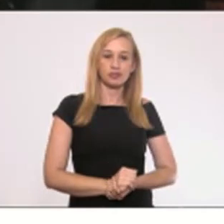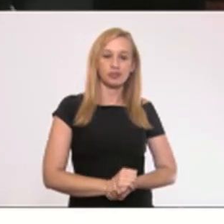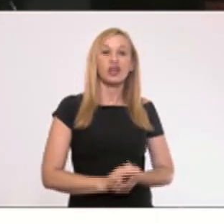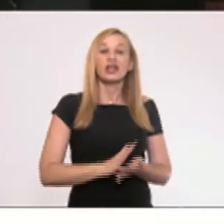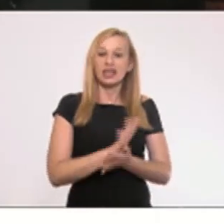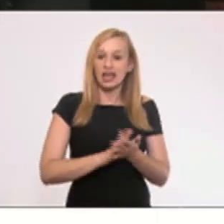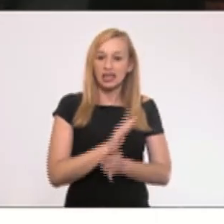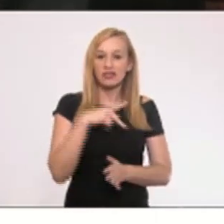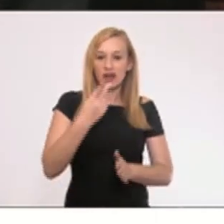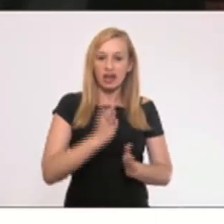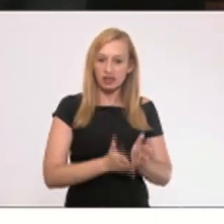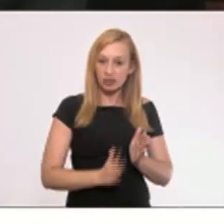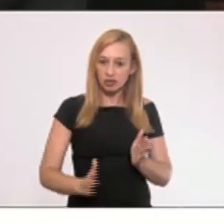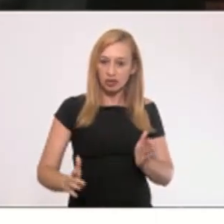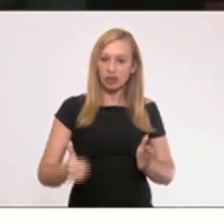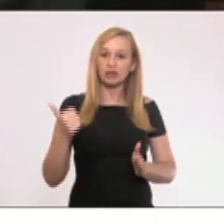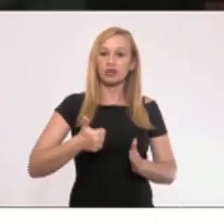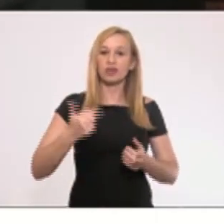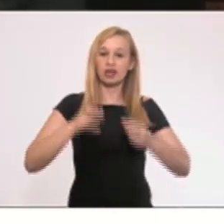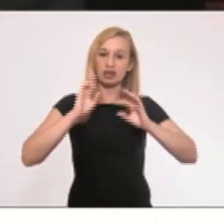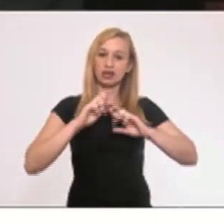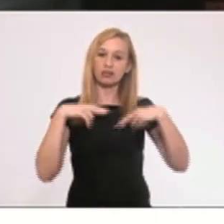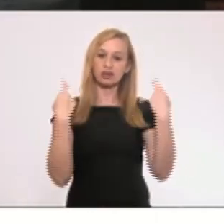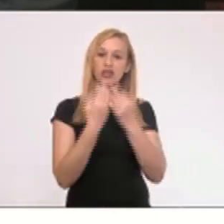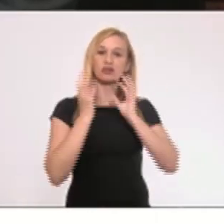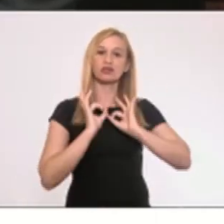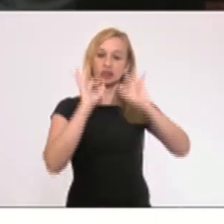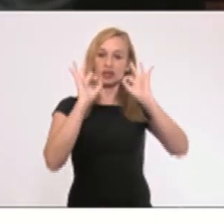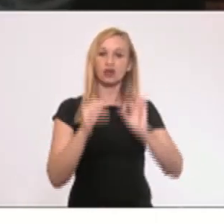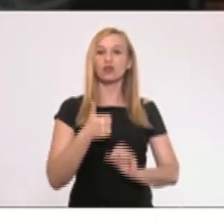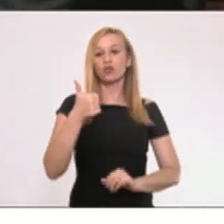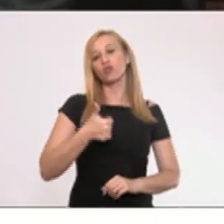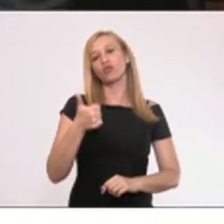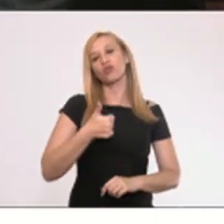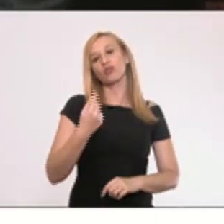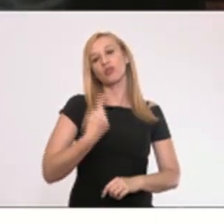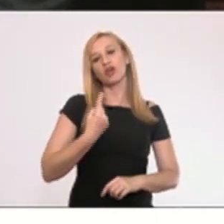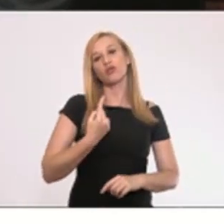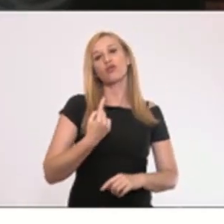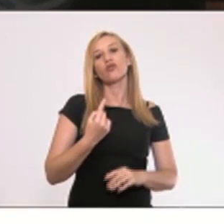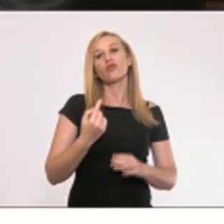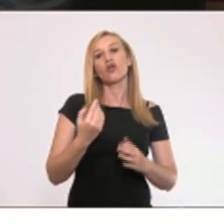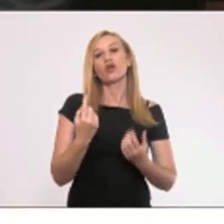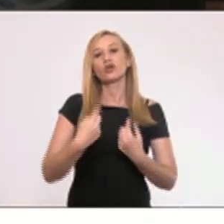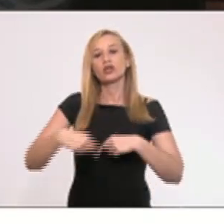Nada mais havendo a tratar na primeira sessão extraordinária, com voto contra a deputada Alana Passos.